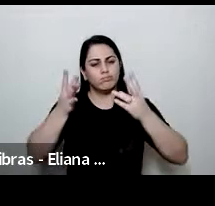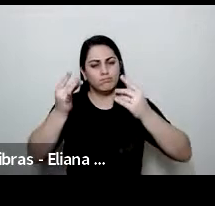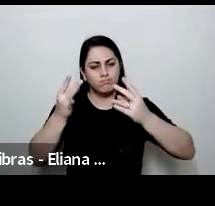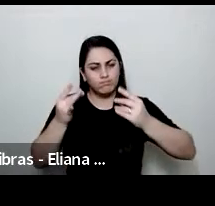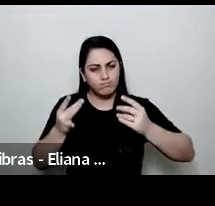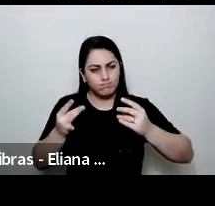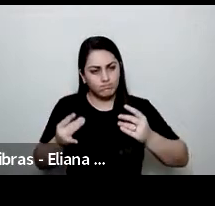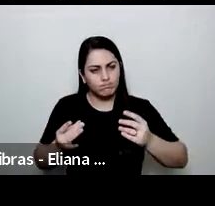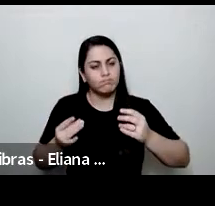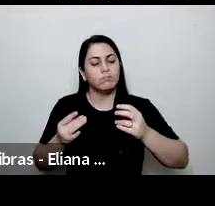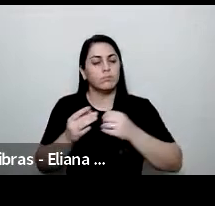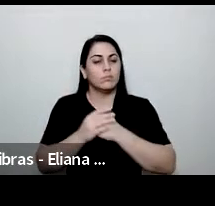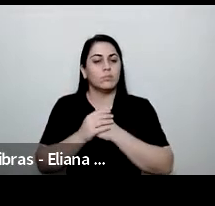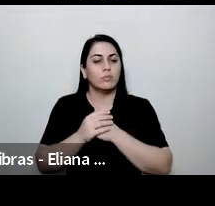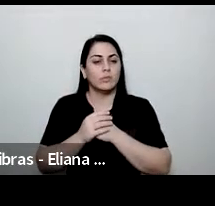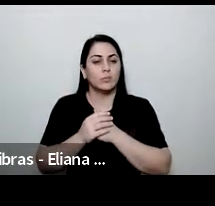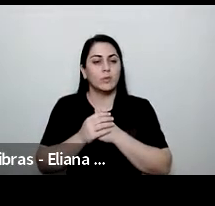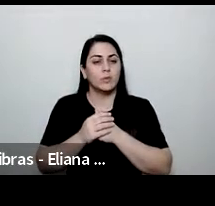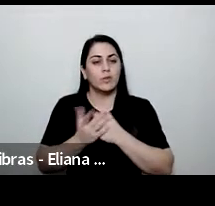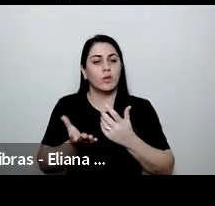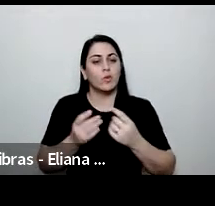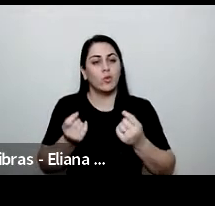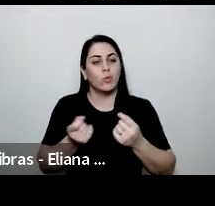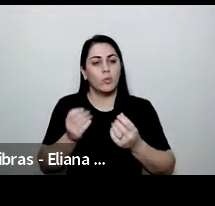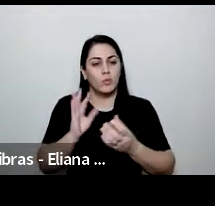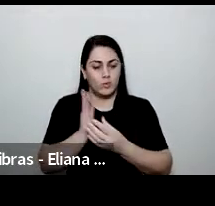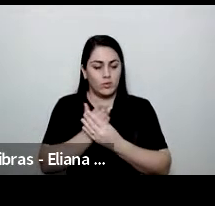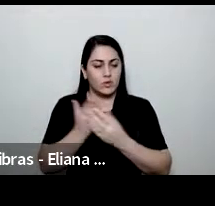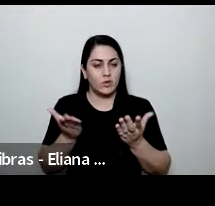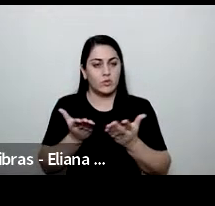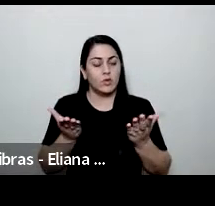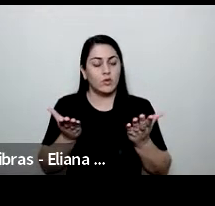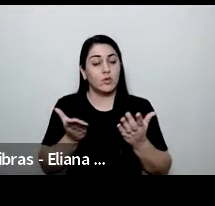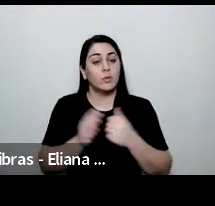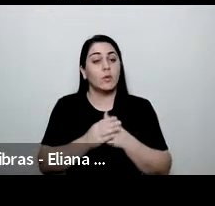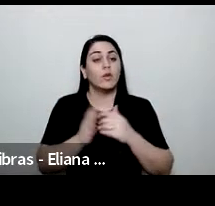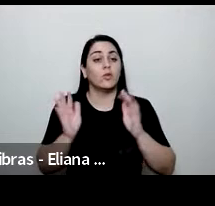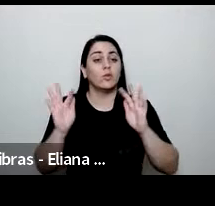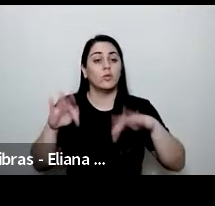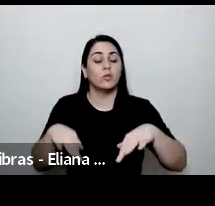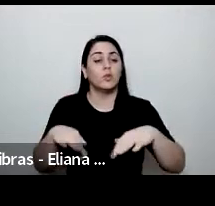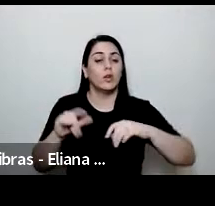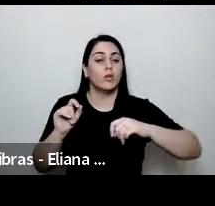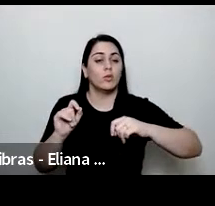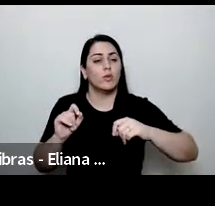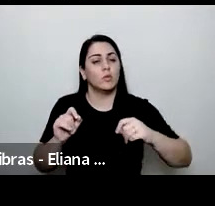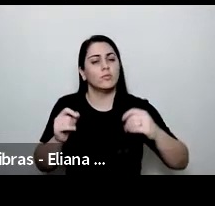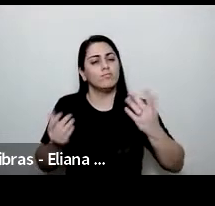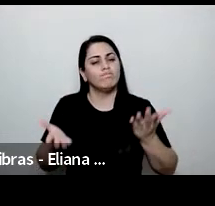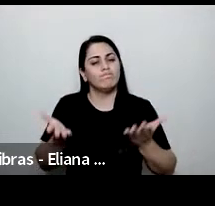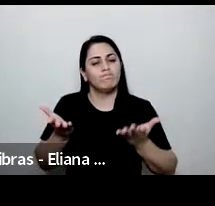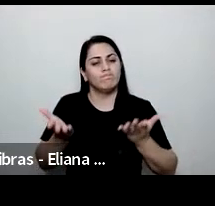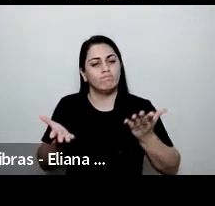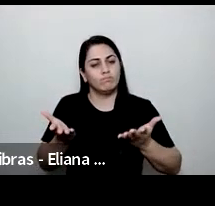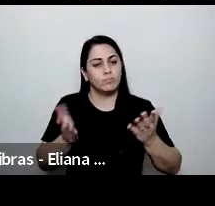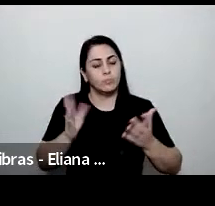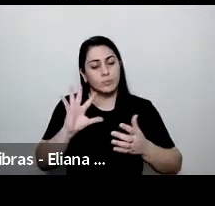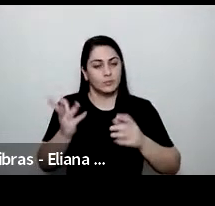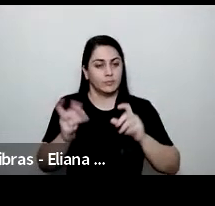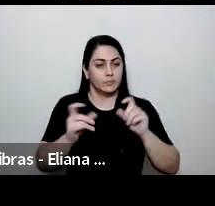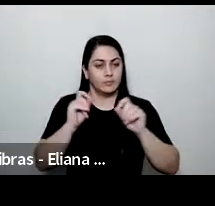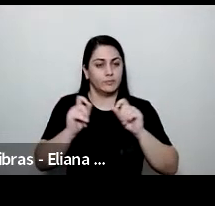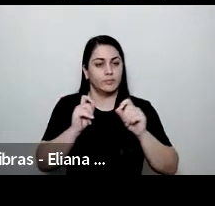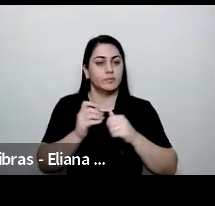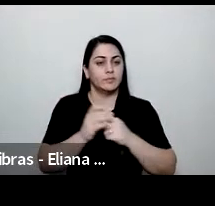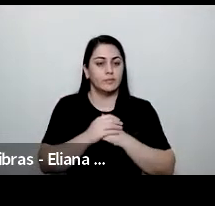que é muito rigorosa a questão da representação E aí terminou que o fiel da balança já terminou acontecendo